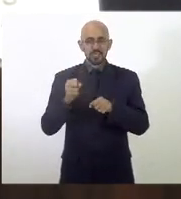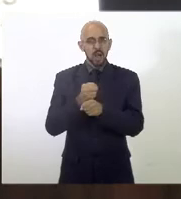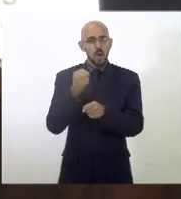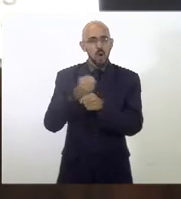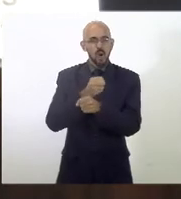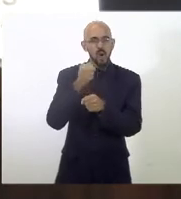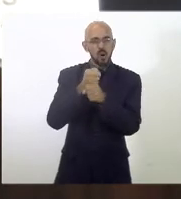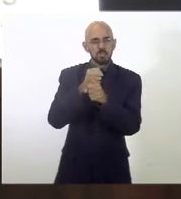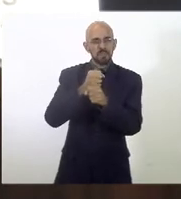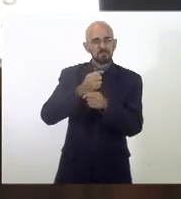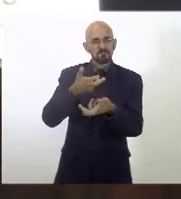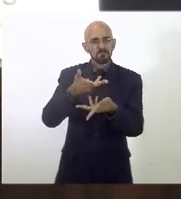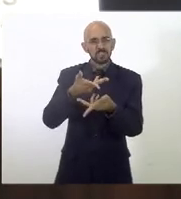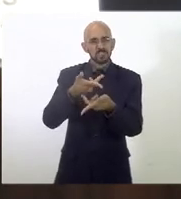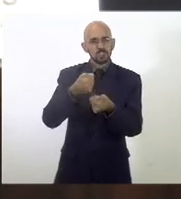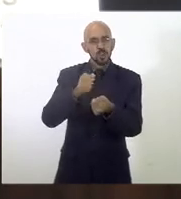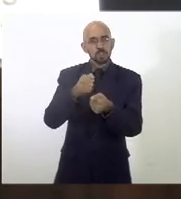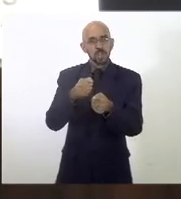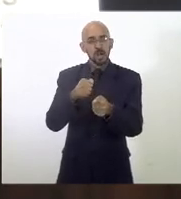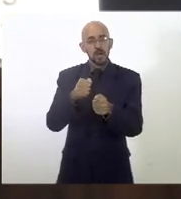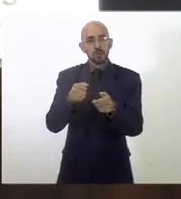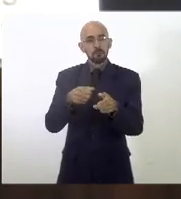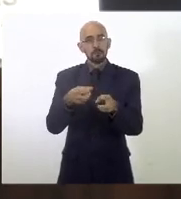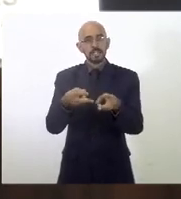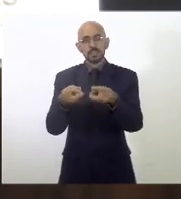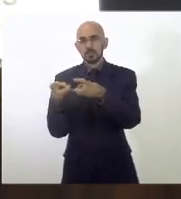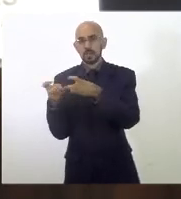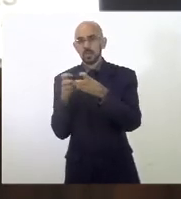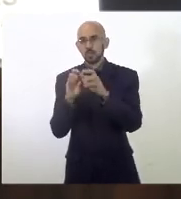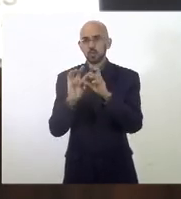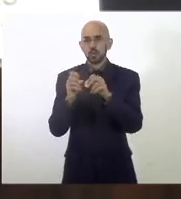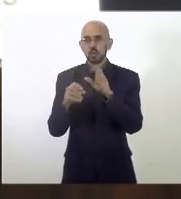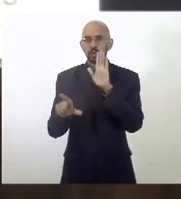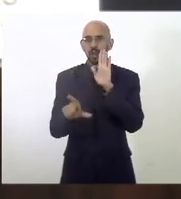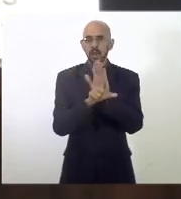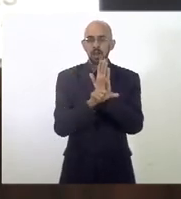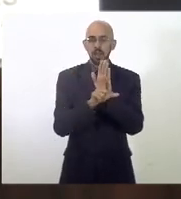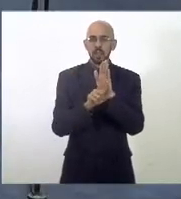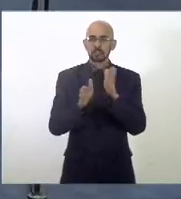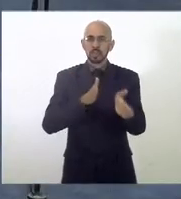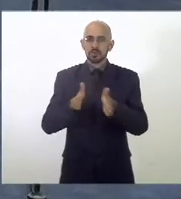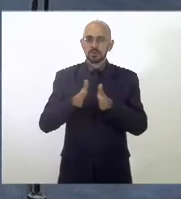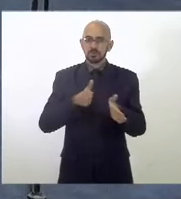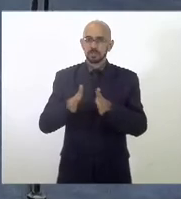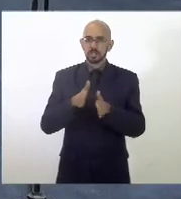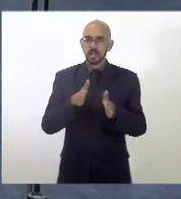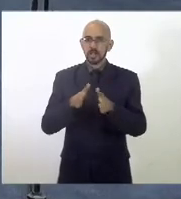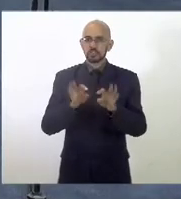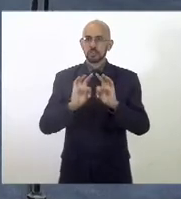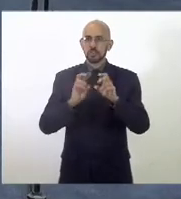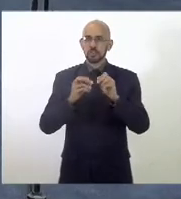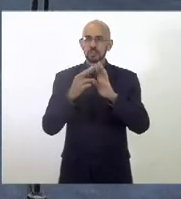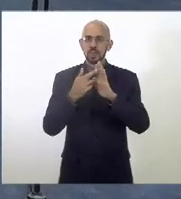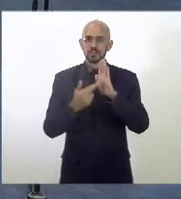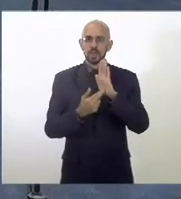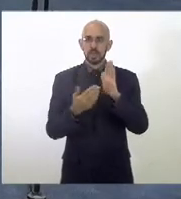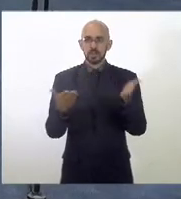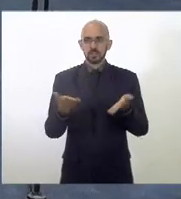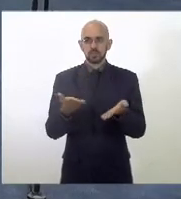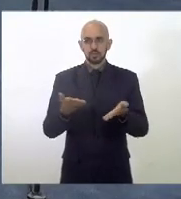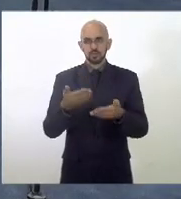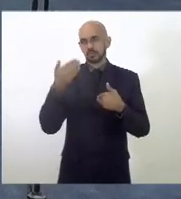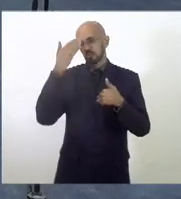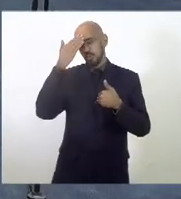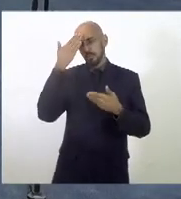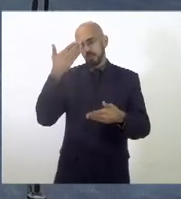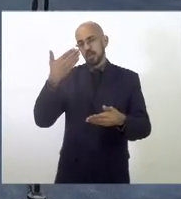todos os parâmetros de leis, né, de acessibilidade, atendendo todos os padrões para os dias de hoje. Então, fica aqui o meu muito obrigado